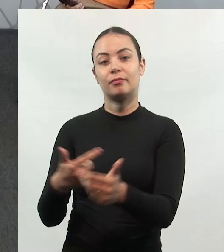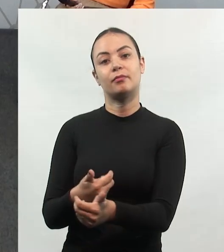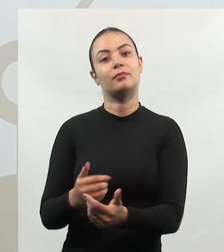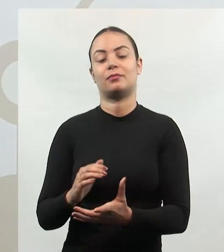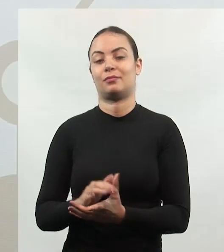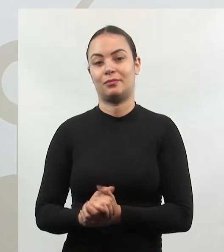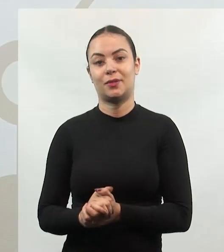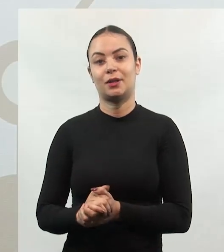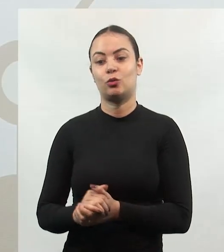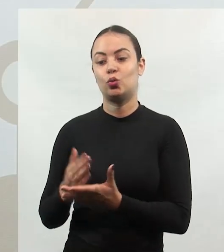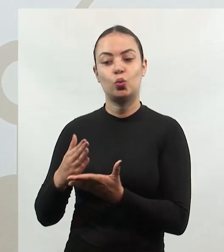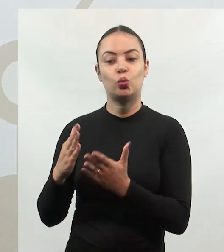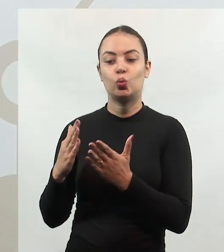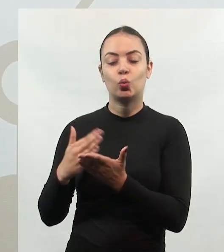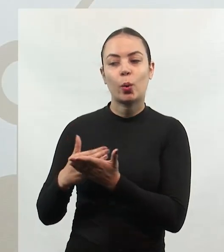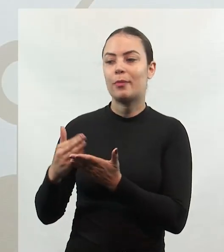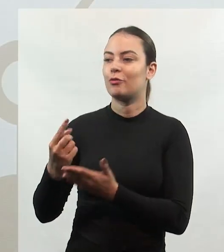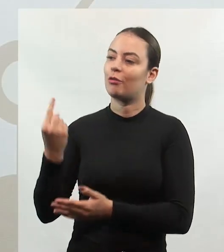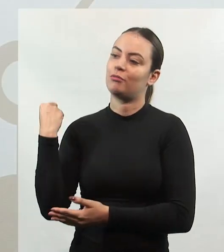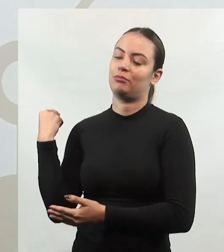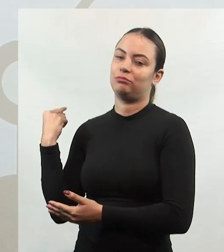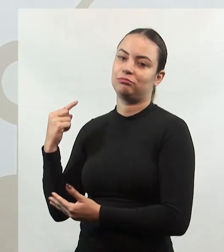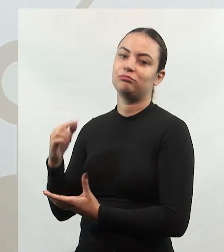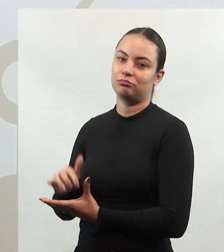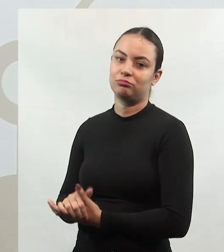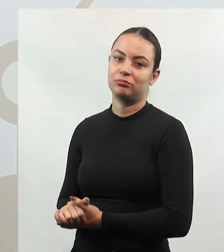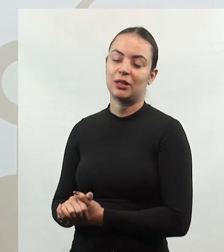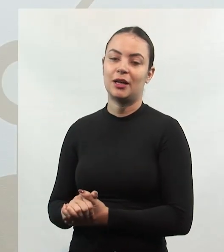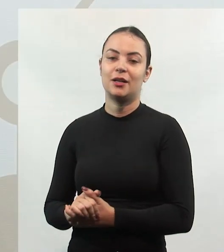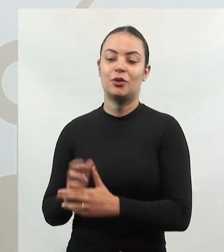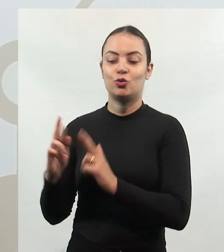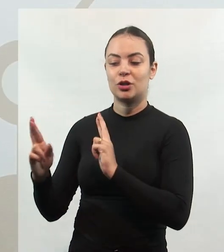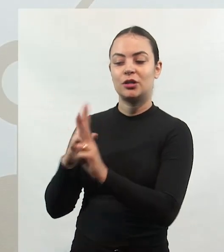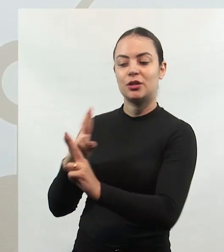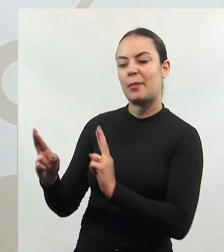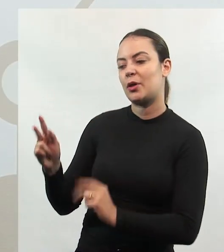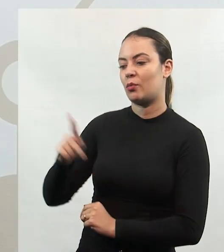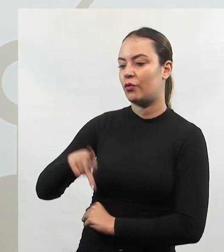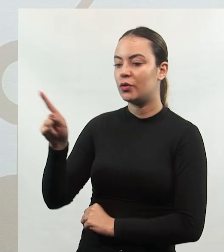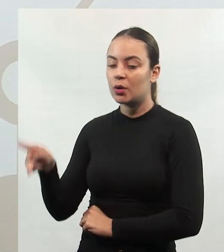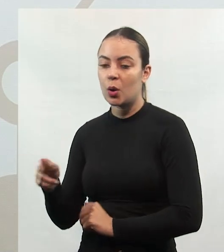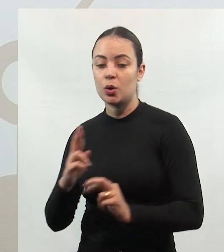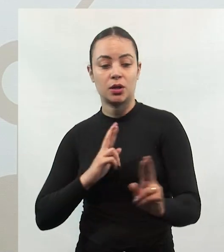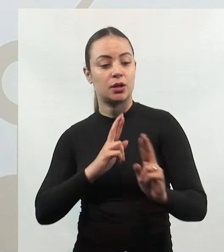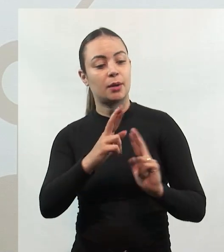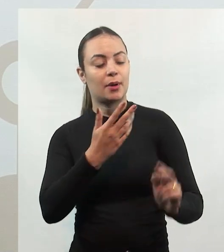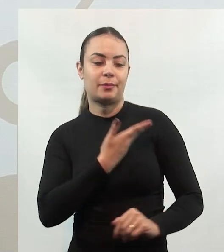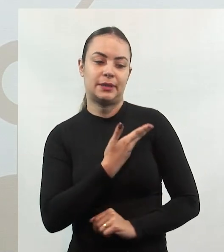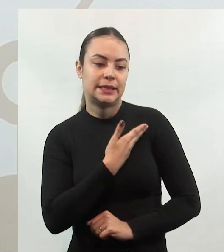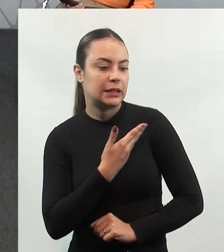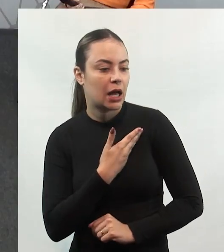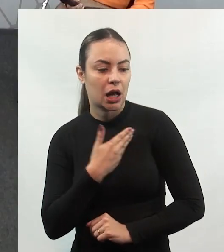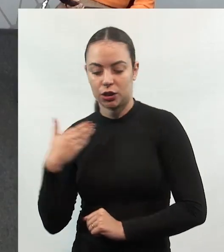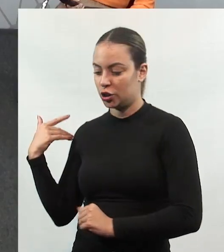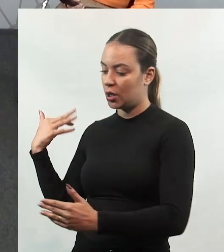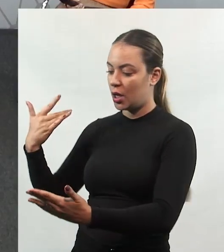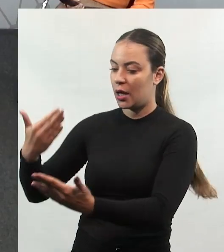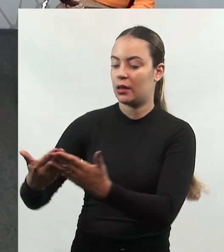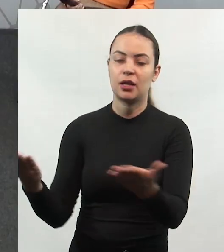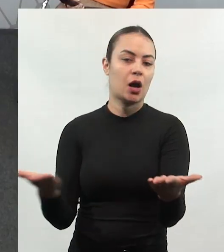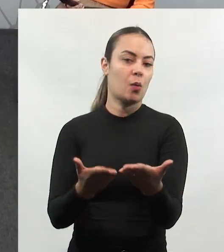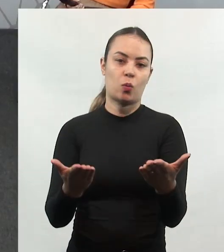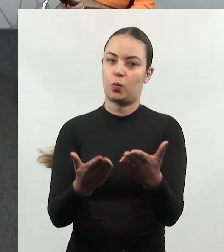gente para o caminho que a gente está hoje, para o meu, como professora do Instituto Federal, e que eu tenho muito orgulho de falar que eu estudei no Carmela